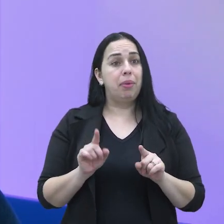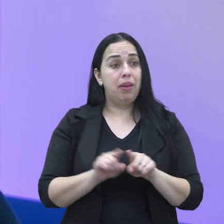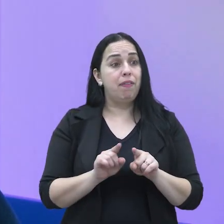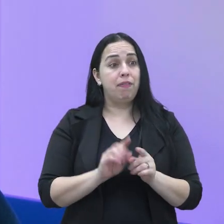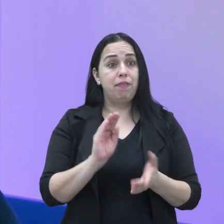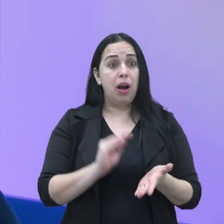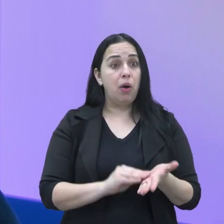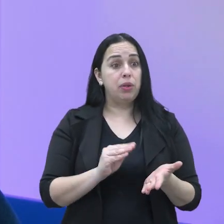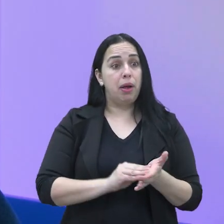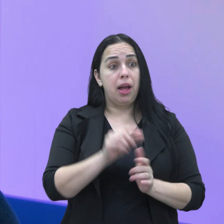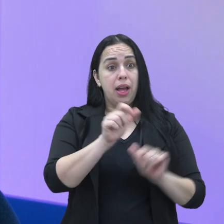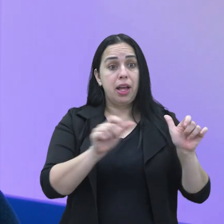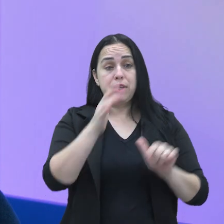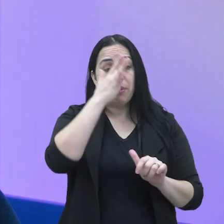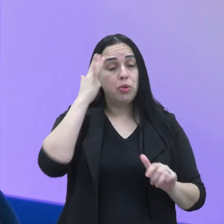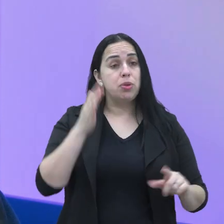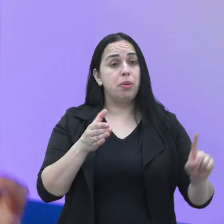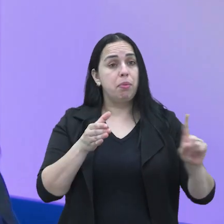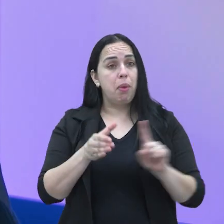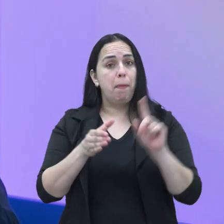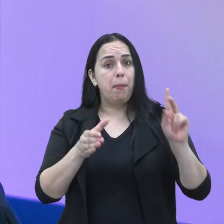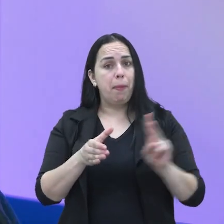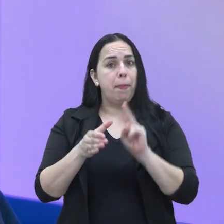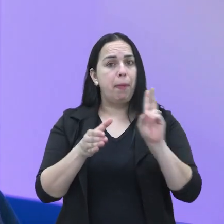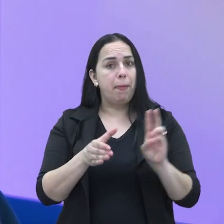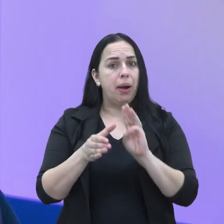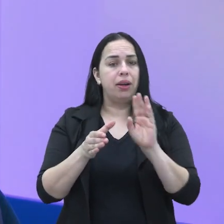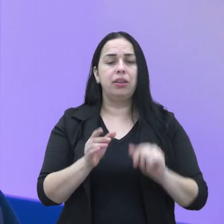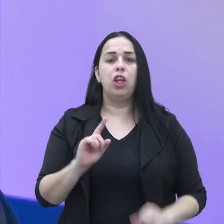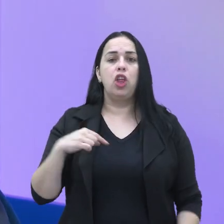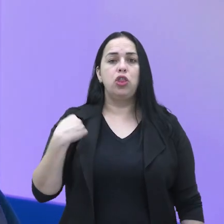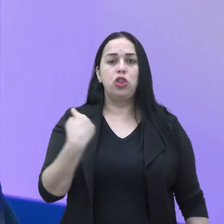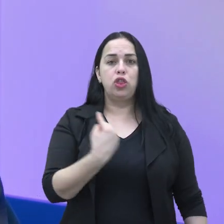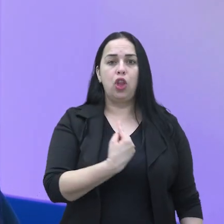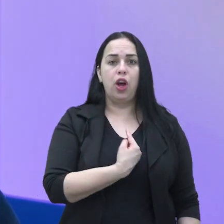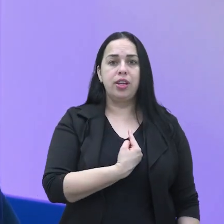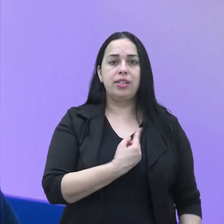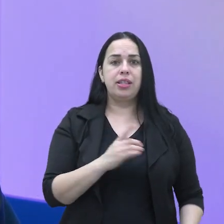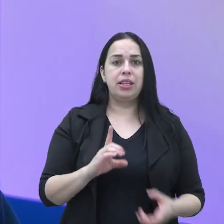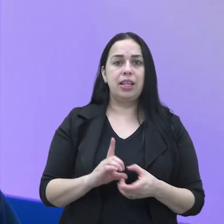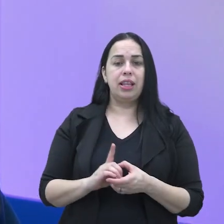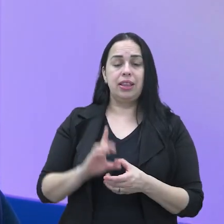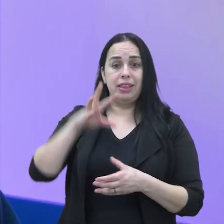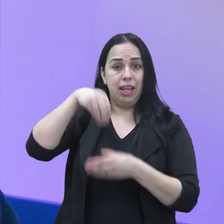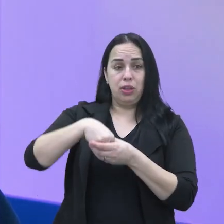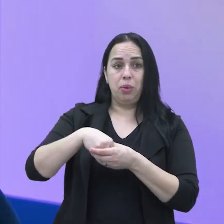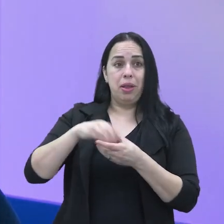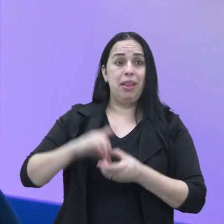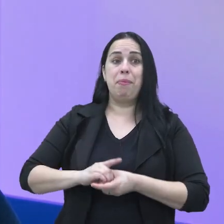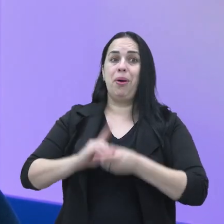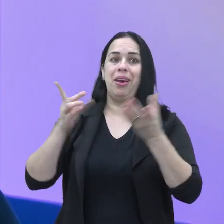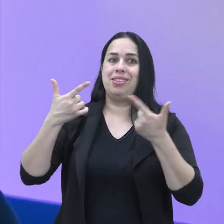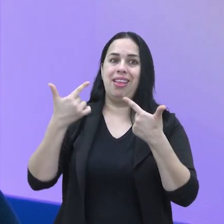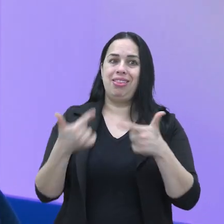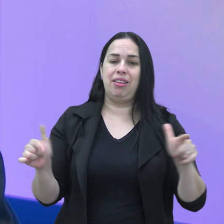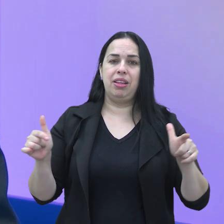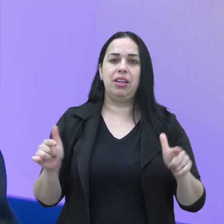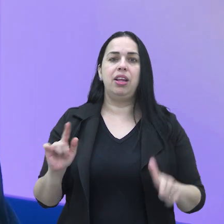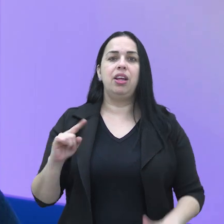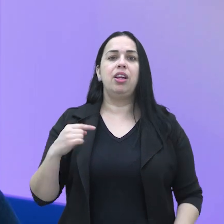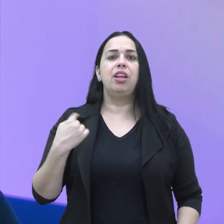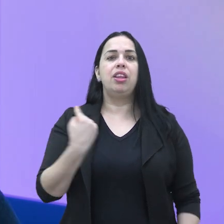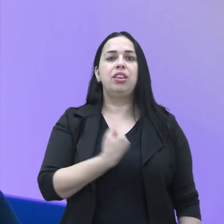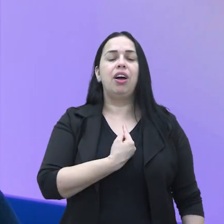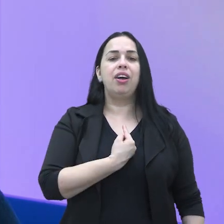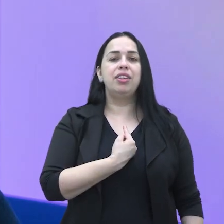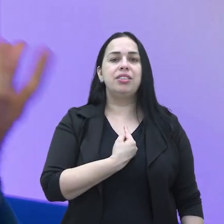ausência de participação. E isso se aplica ao partido político. Nós não temos democracia interna nos partidos. É o que a